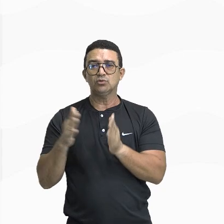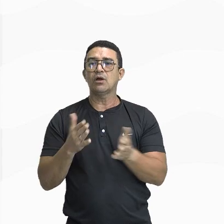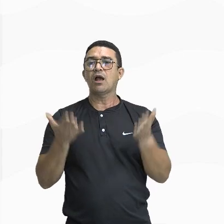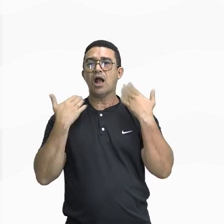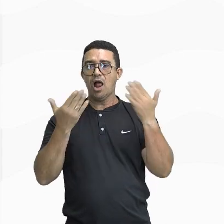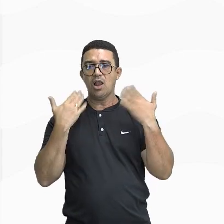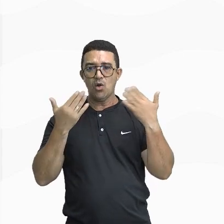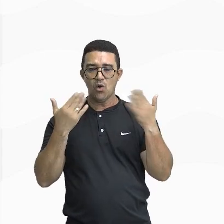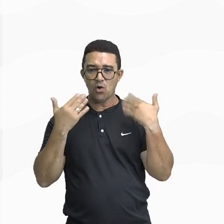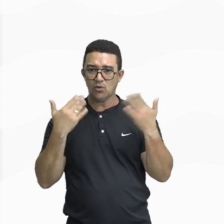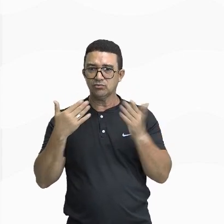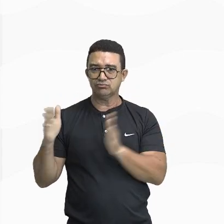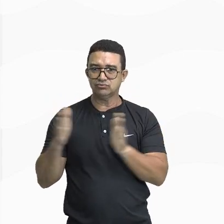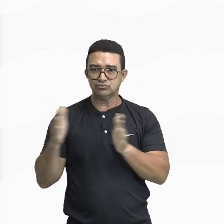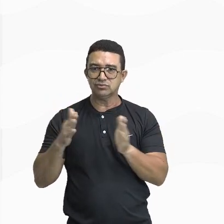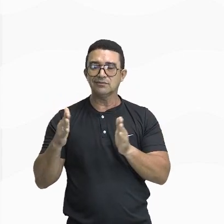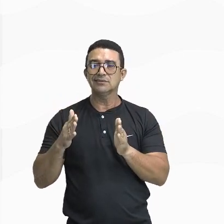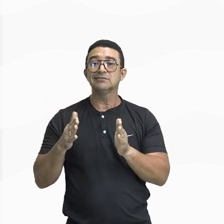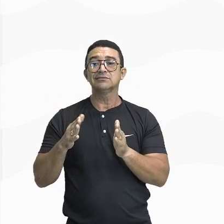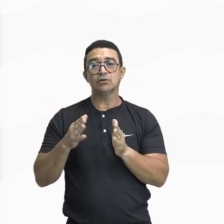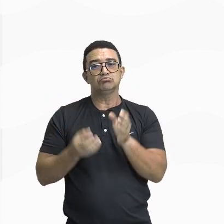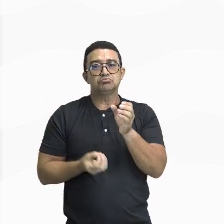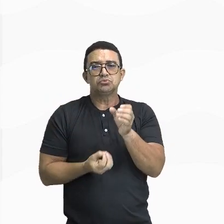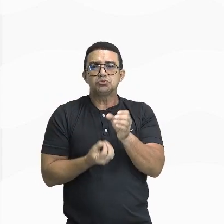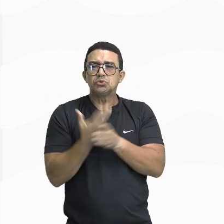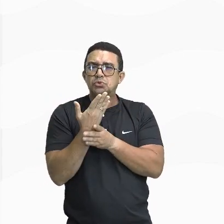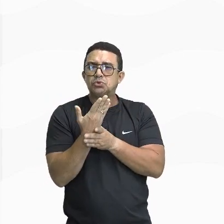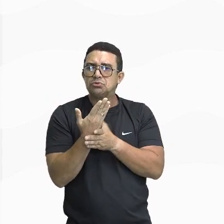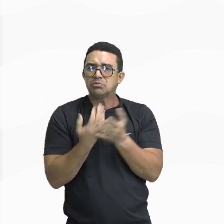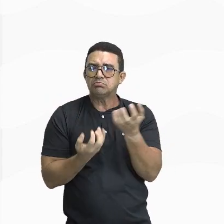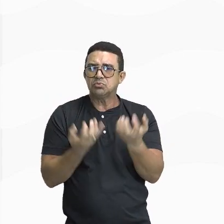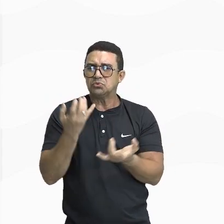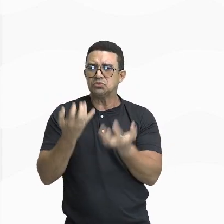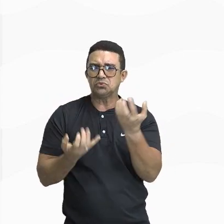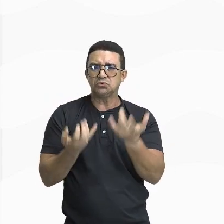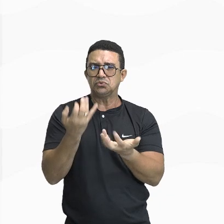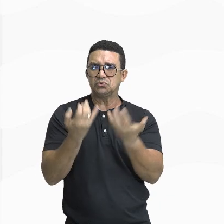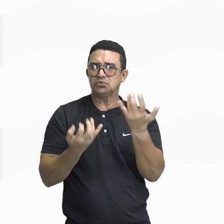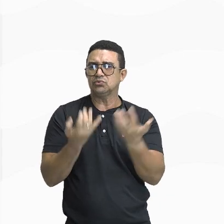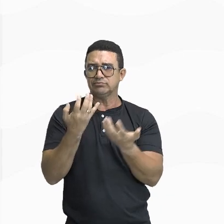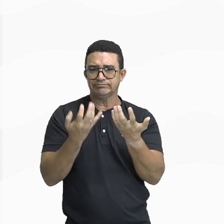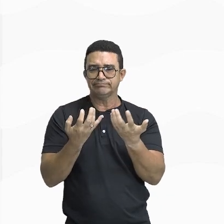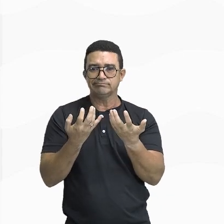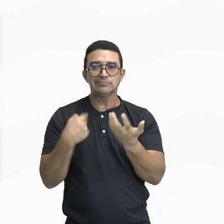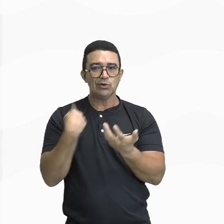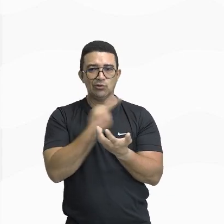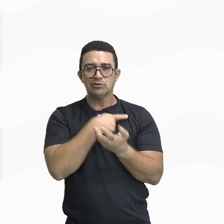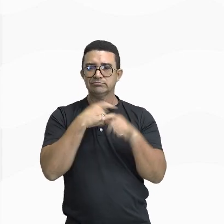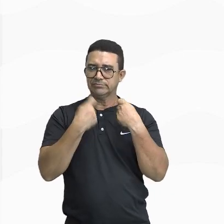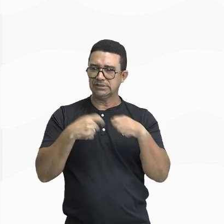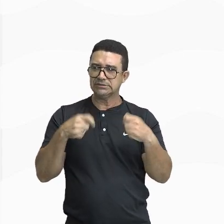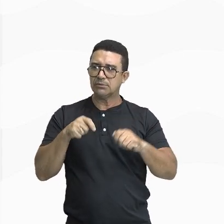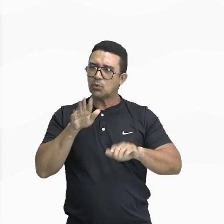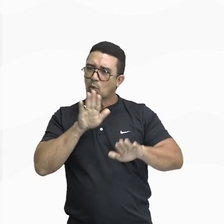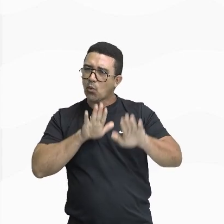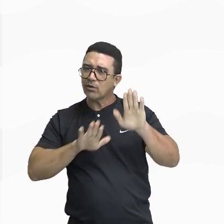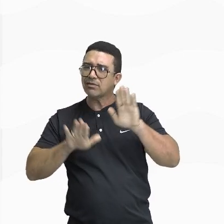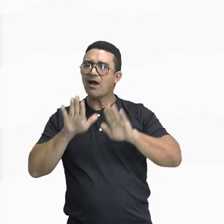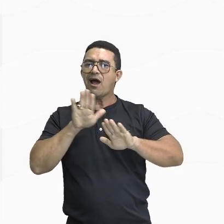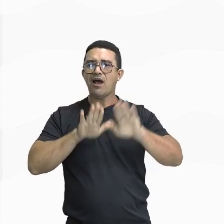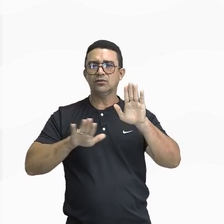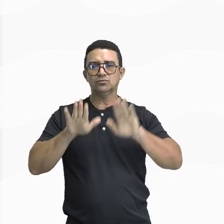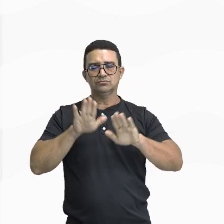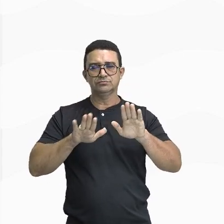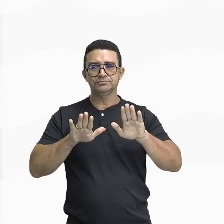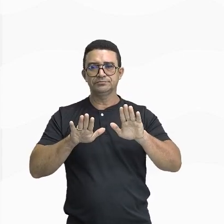amazônico, né, onde acaba sendo ocasionado aí muitas queimadas. Então, realmente, nós temos que tomar cuidado com tudo isso,